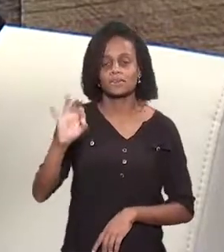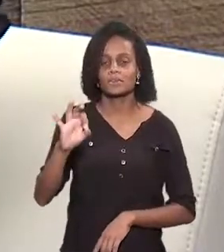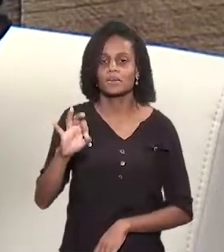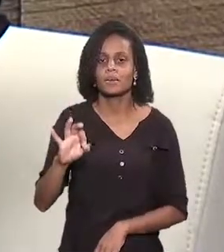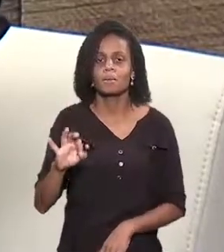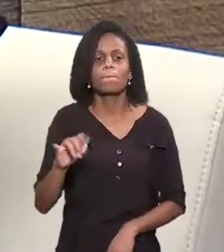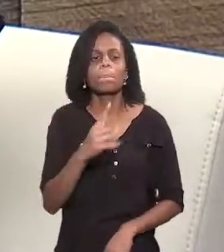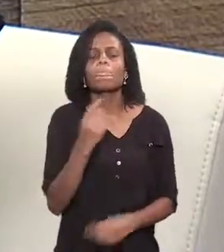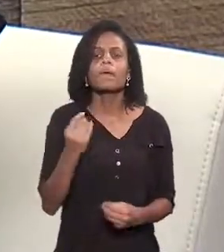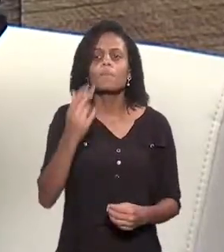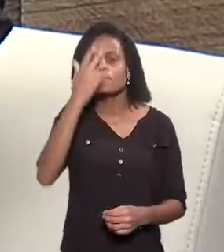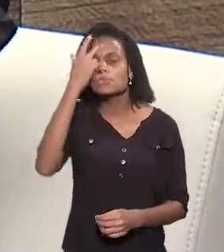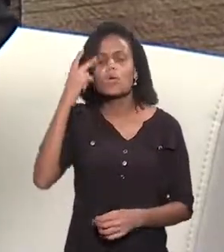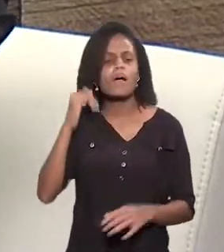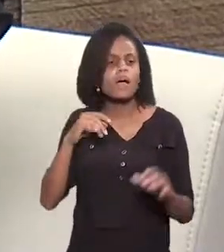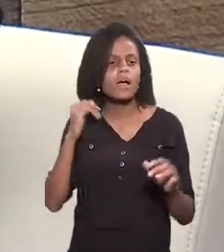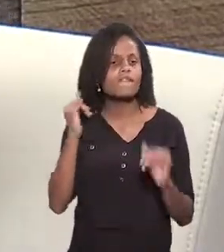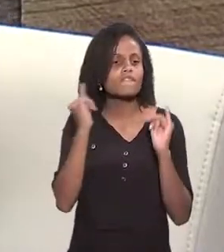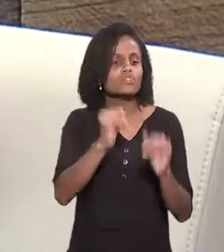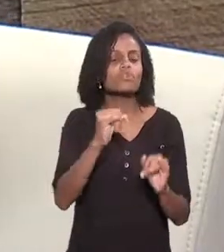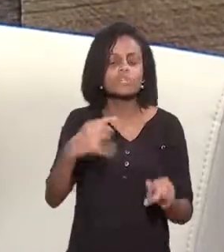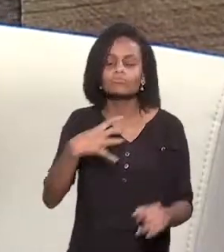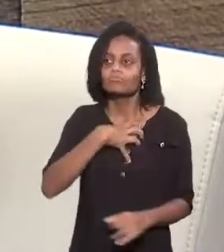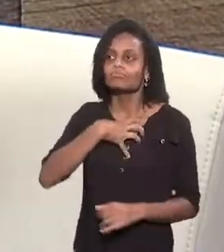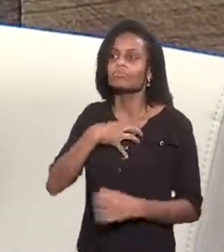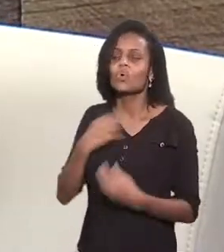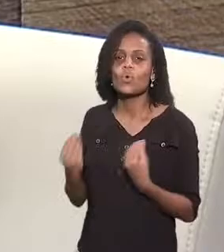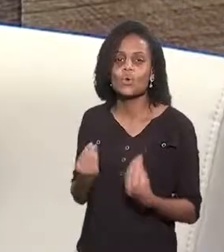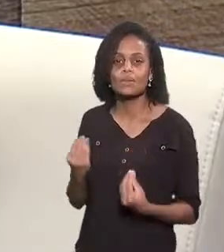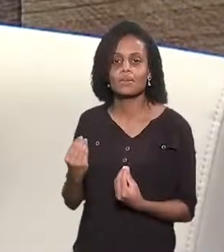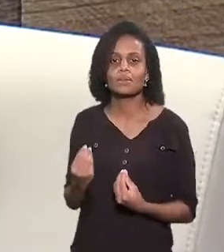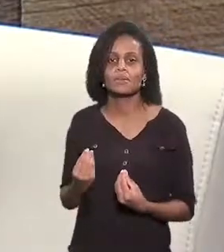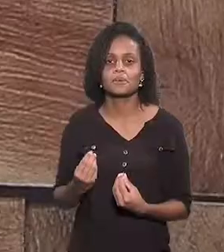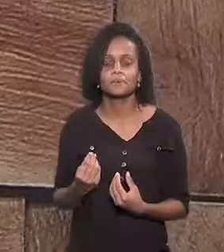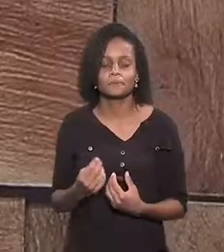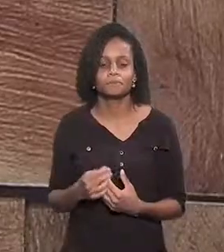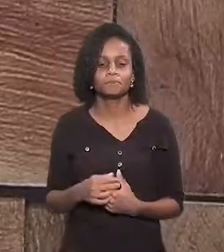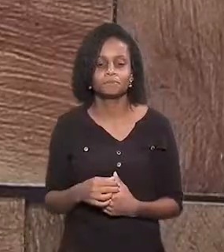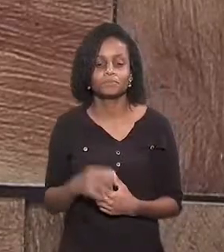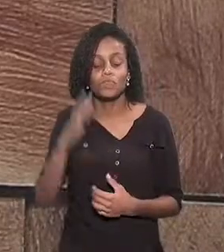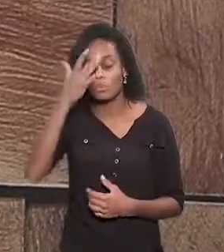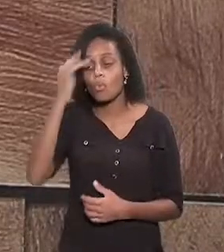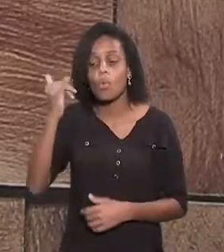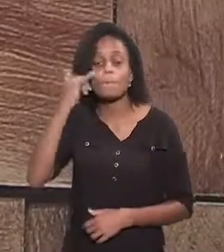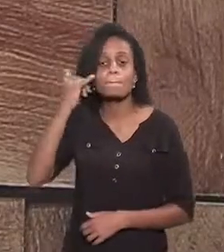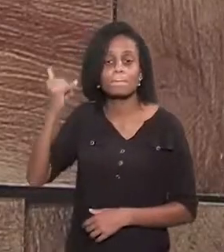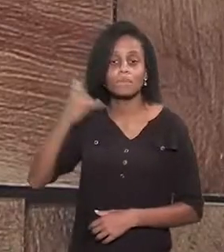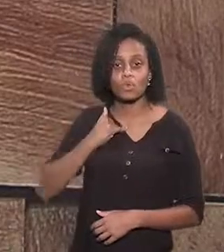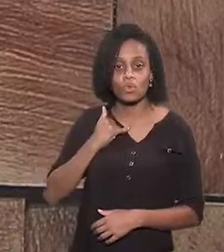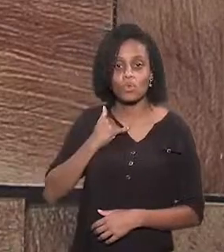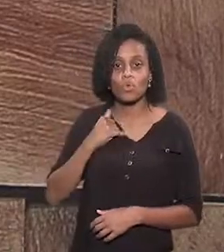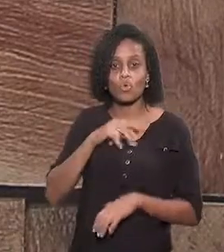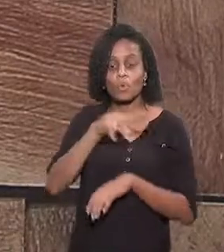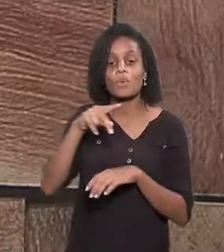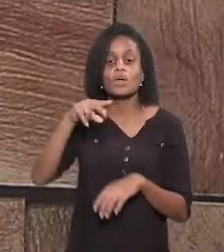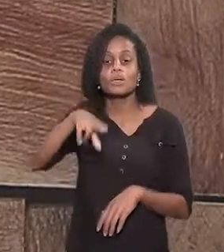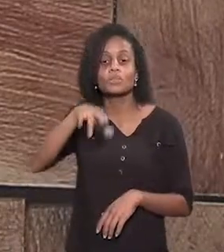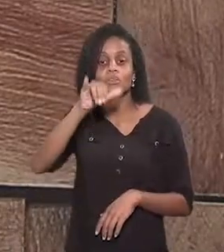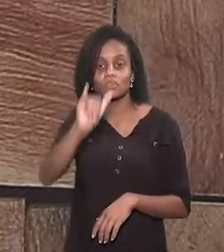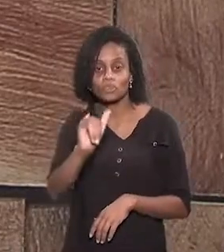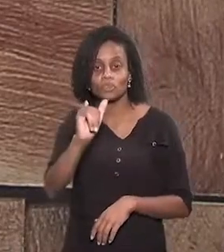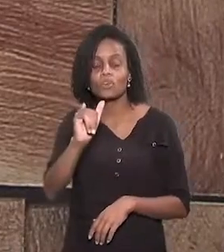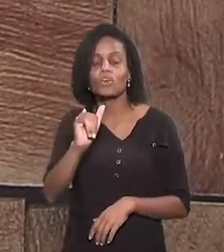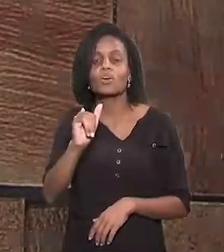recebeu a notícia dessa indicação e esse prêmio concretizado? Então, eu recebi uma ligação, né, de Nova